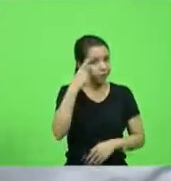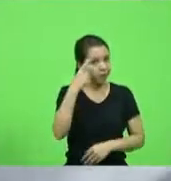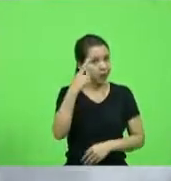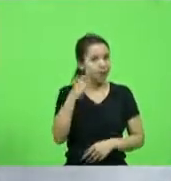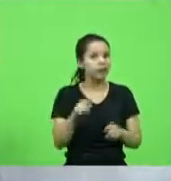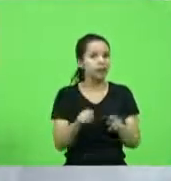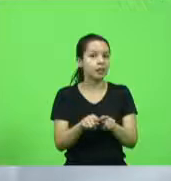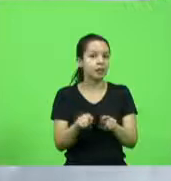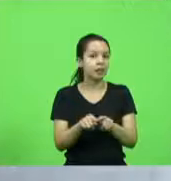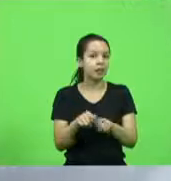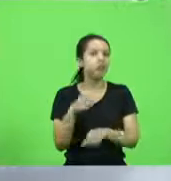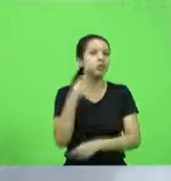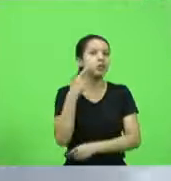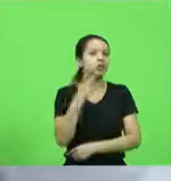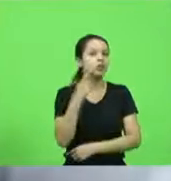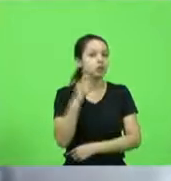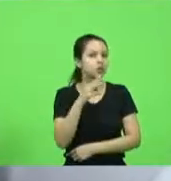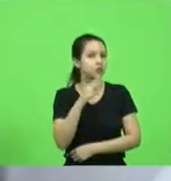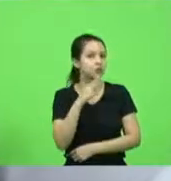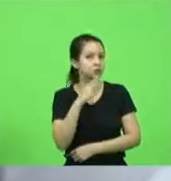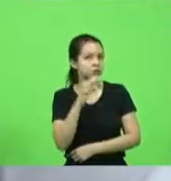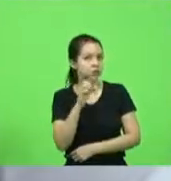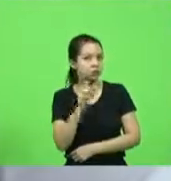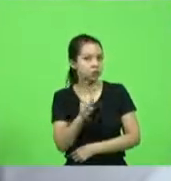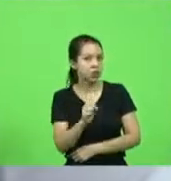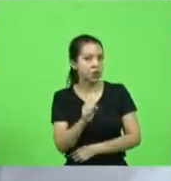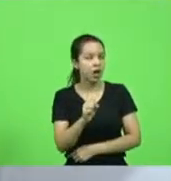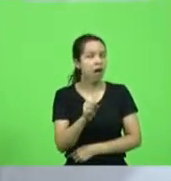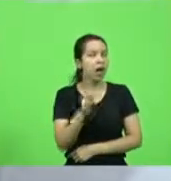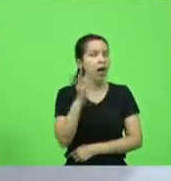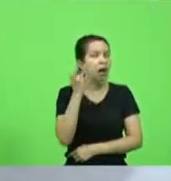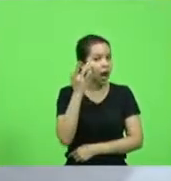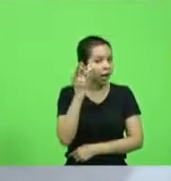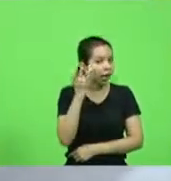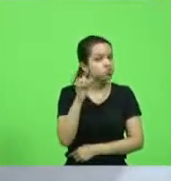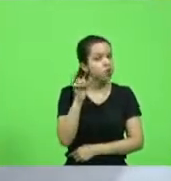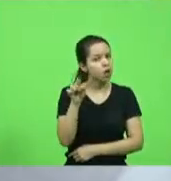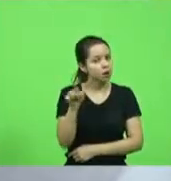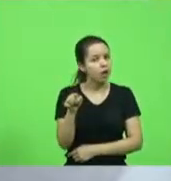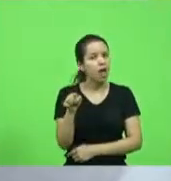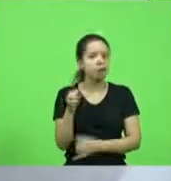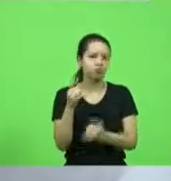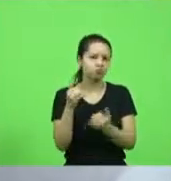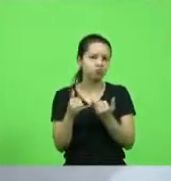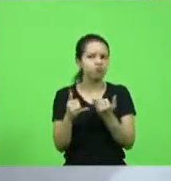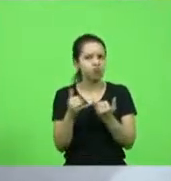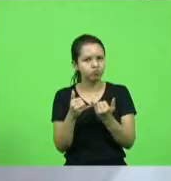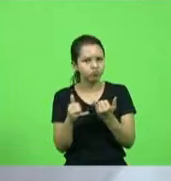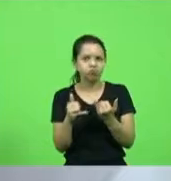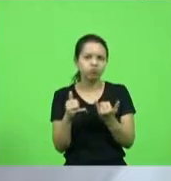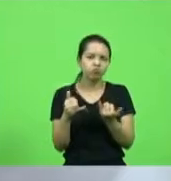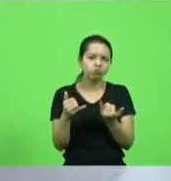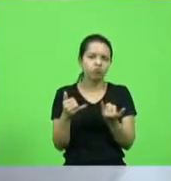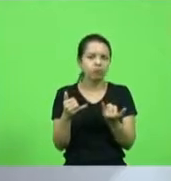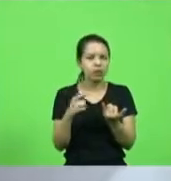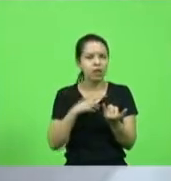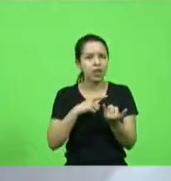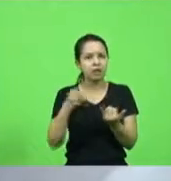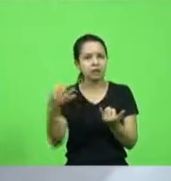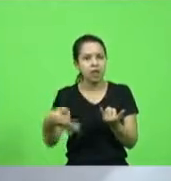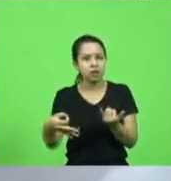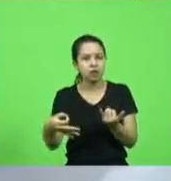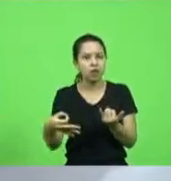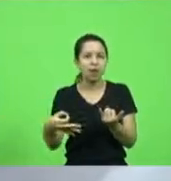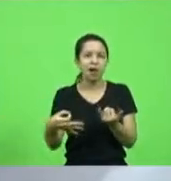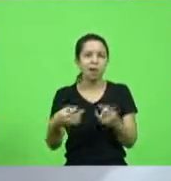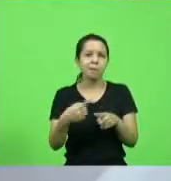Bruno Souza, e acho que ele tem em parte razão, porque é um assunto meio que proibido, que pouca